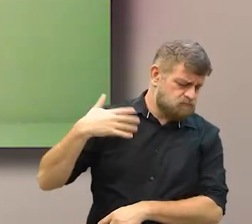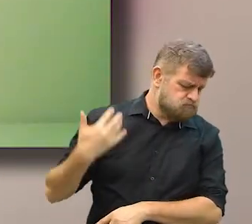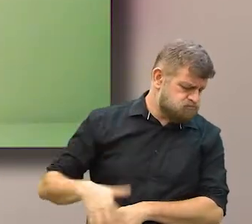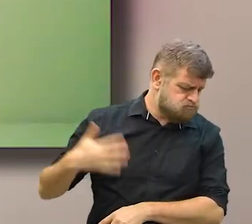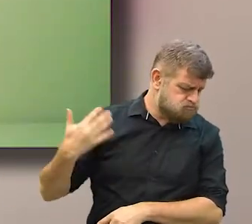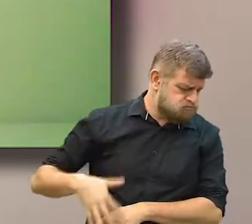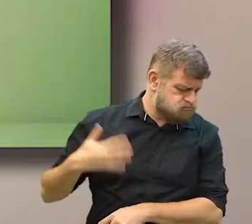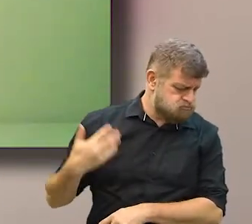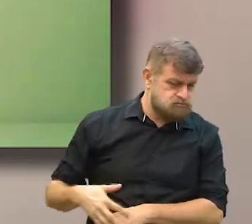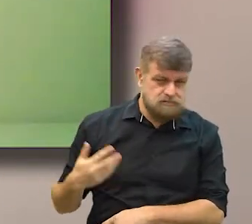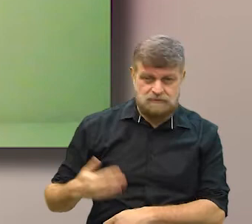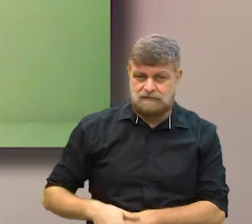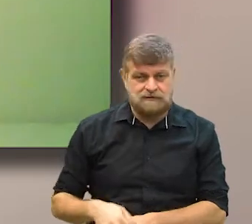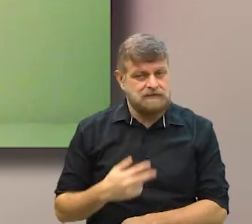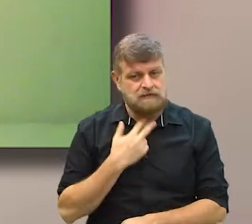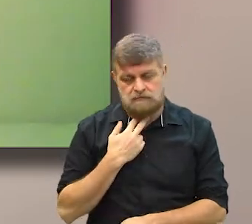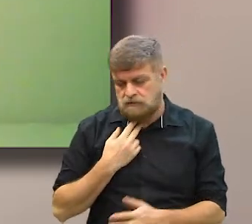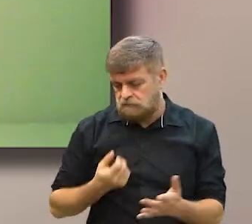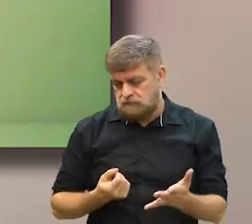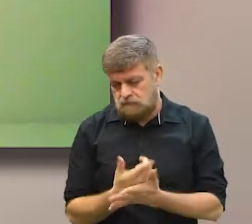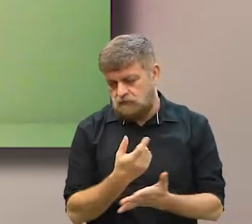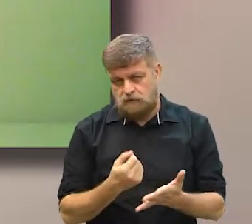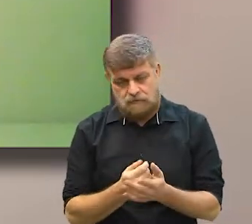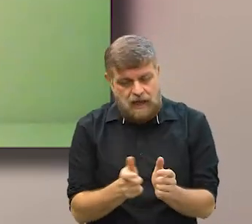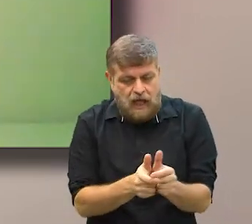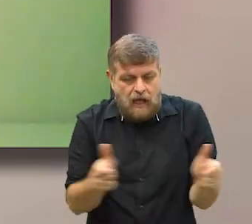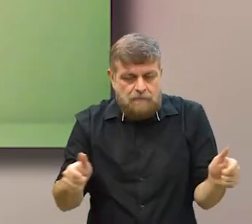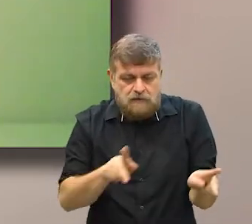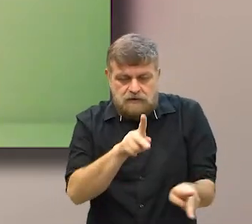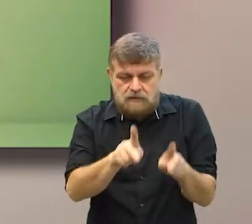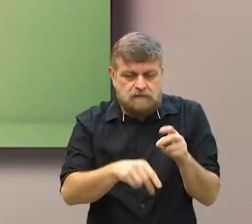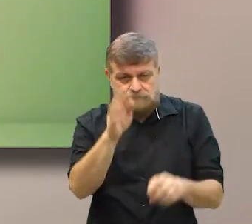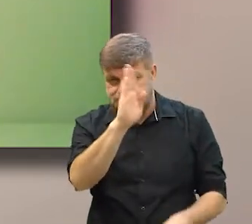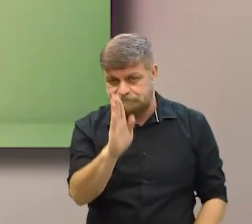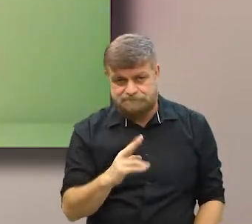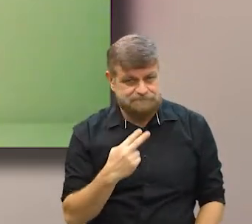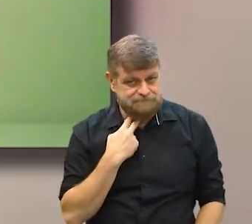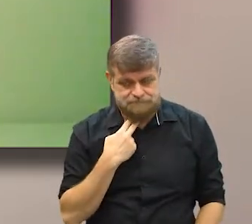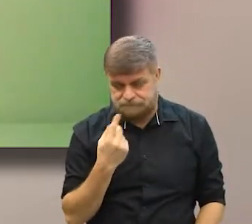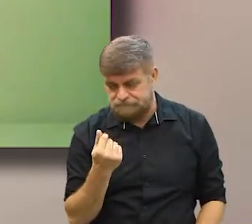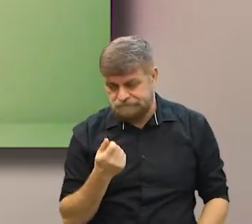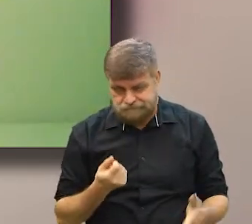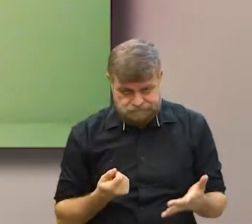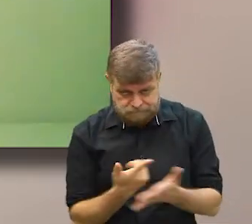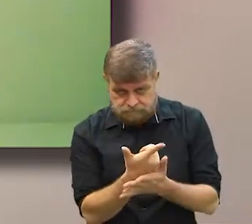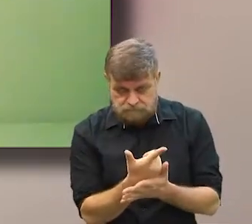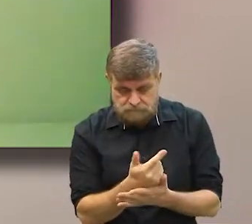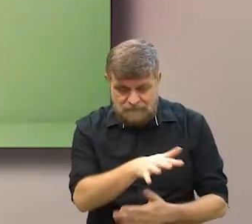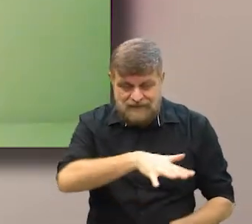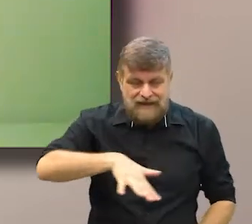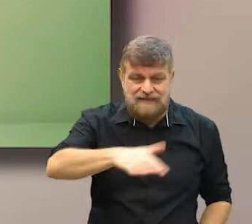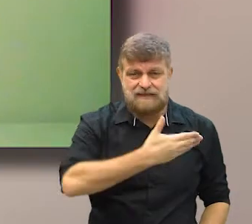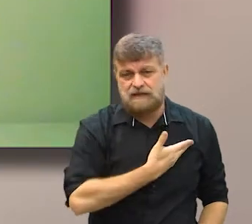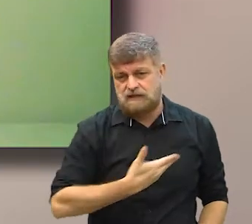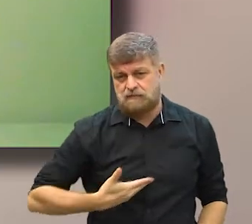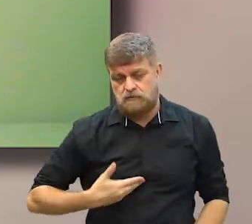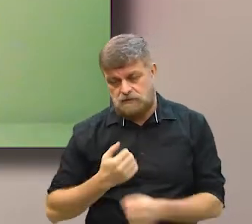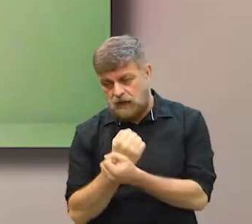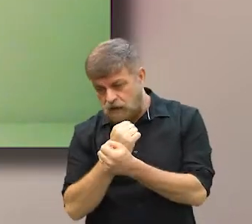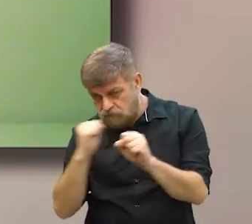custo Brasil que é quase insustentável pela maioria dos nossos pacientes, pelo menos no serviço